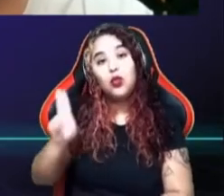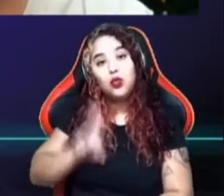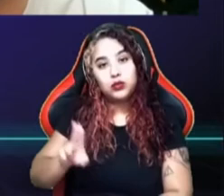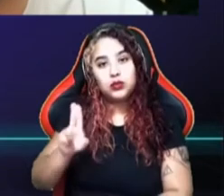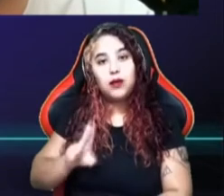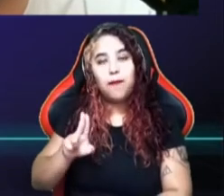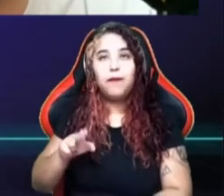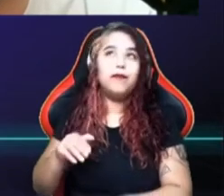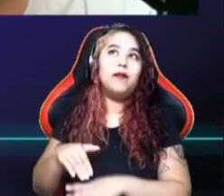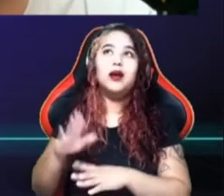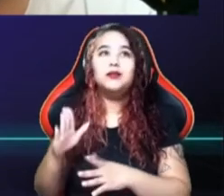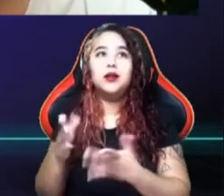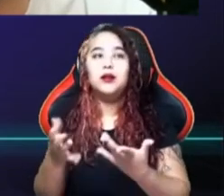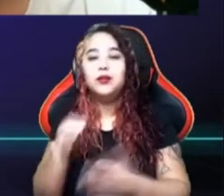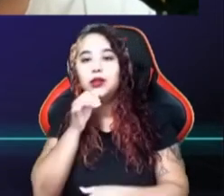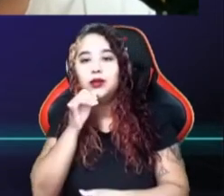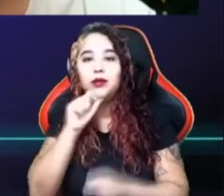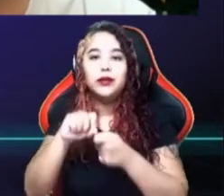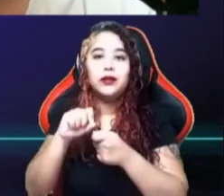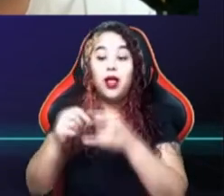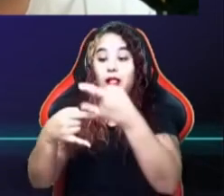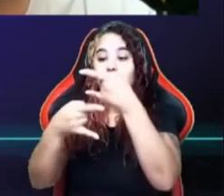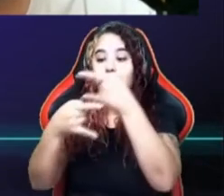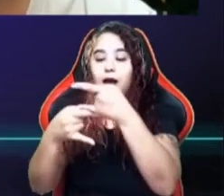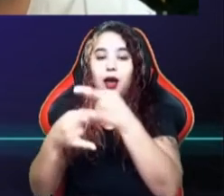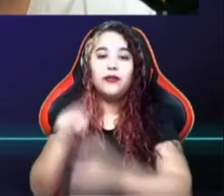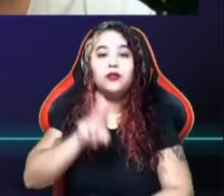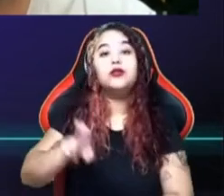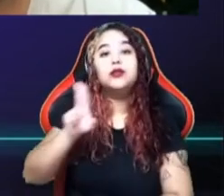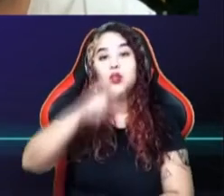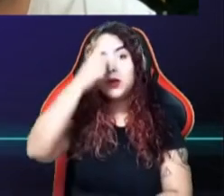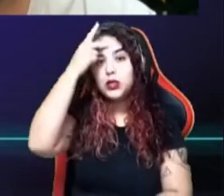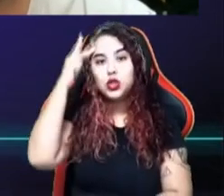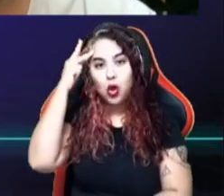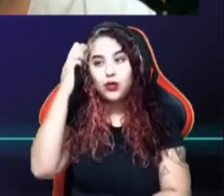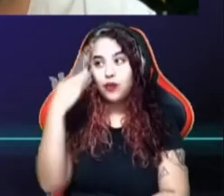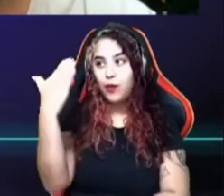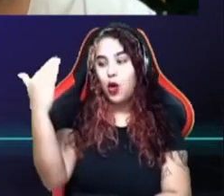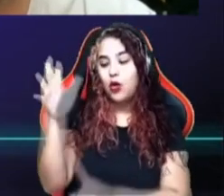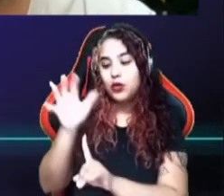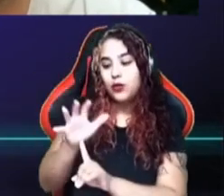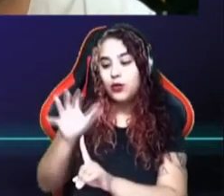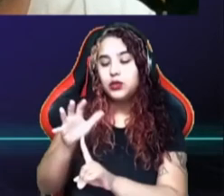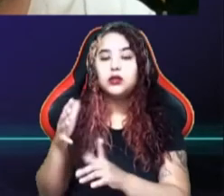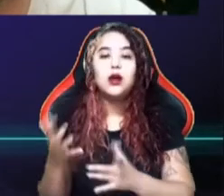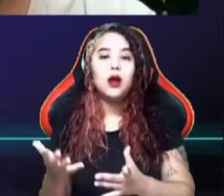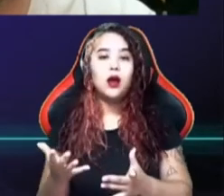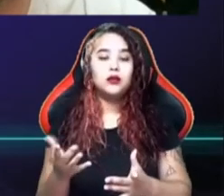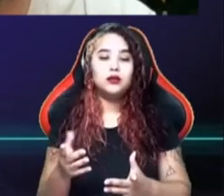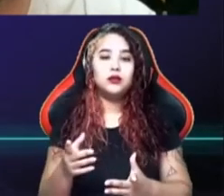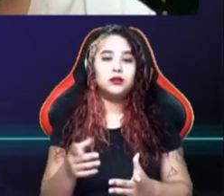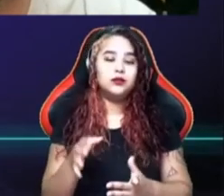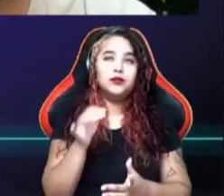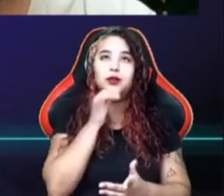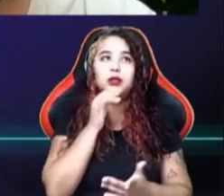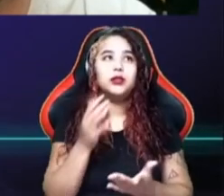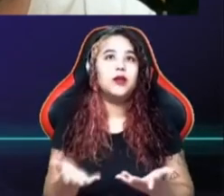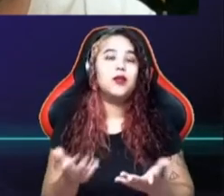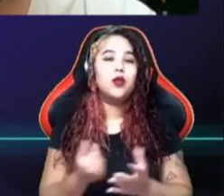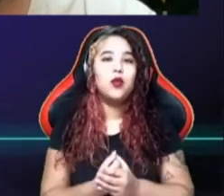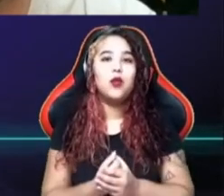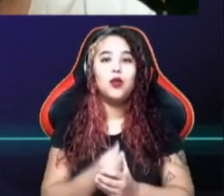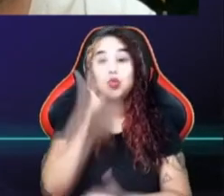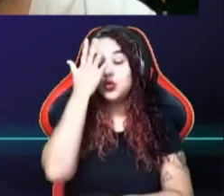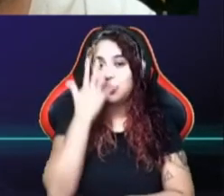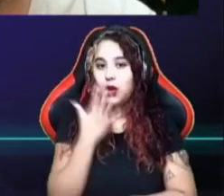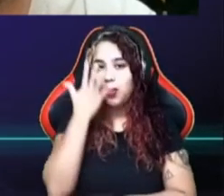para fazer meio que lives em cima disso, lá com os influenciadores e tudo. Então a gente viu, sabe, algumas ações lá no Carnaval,